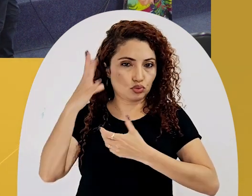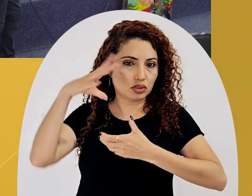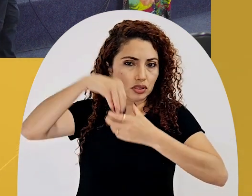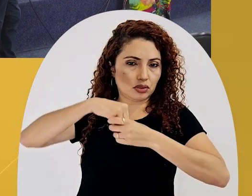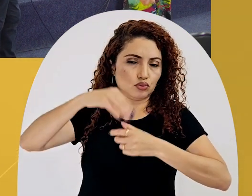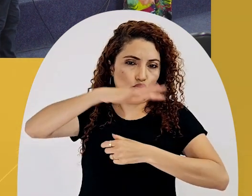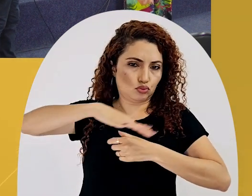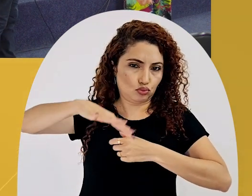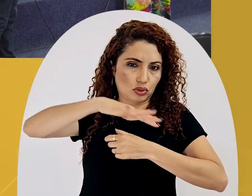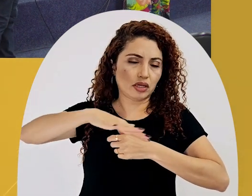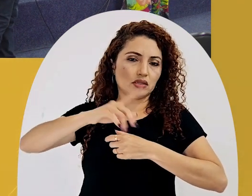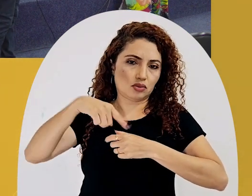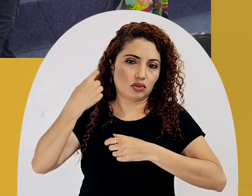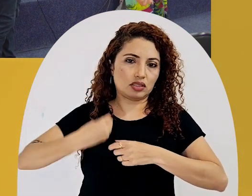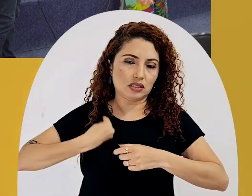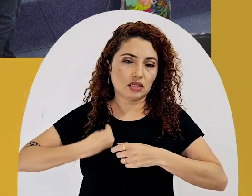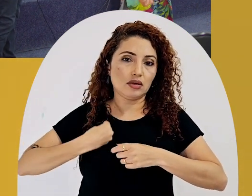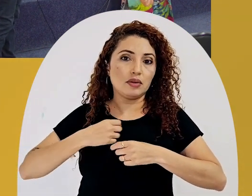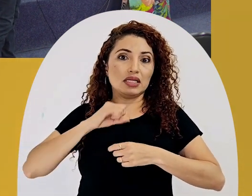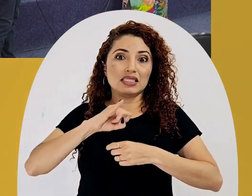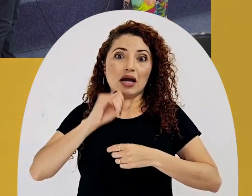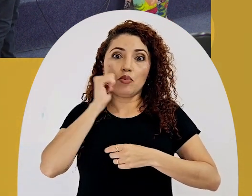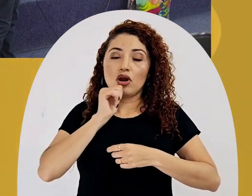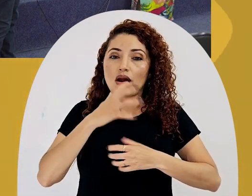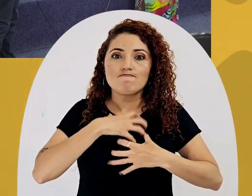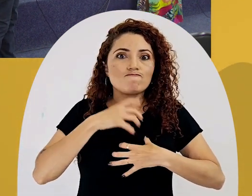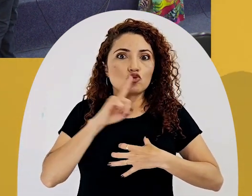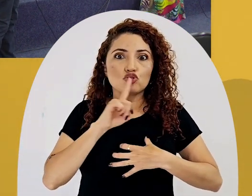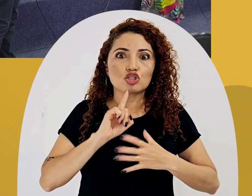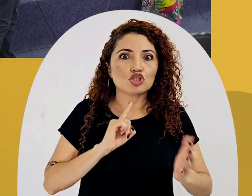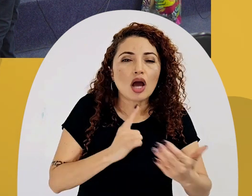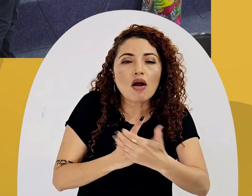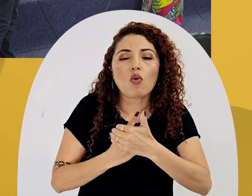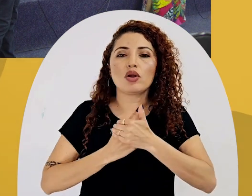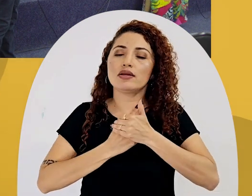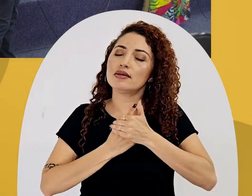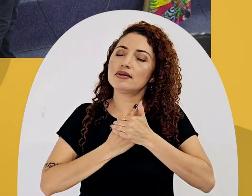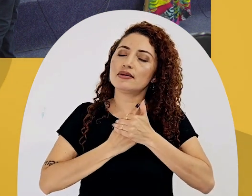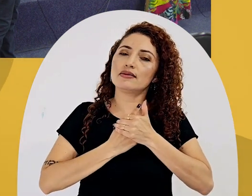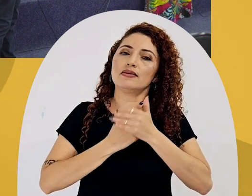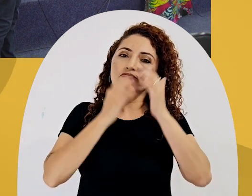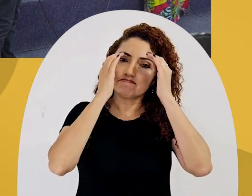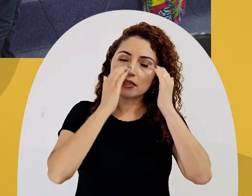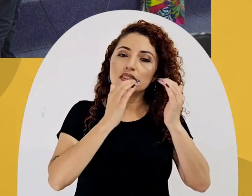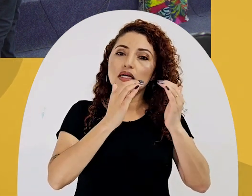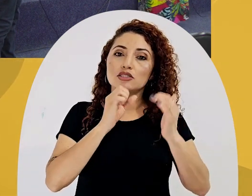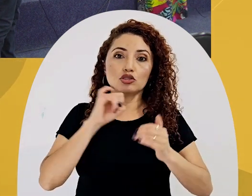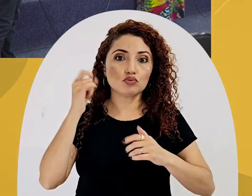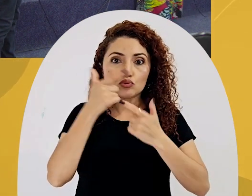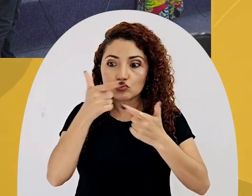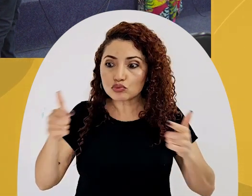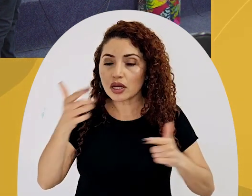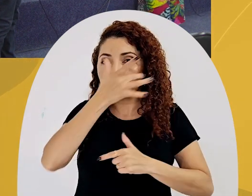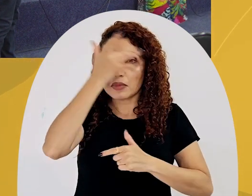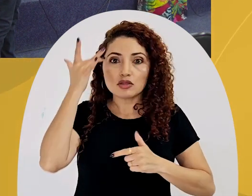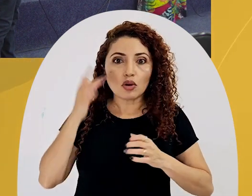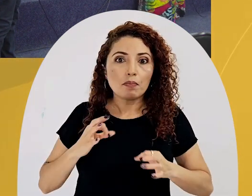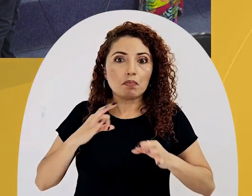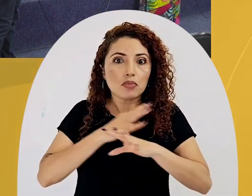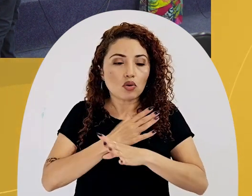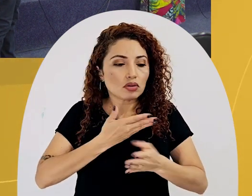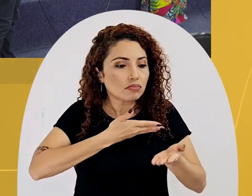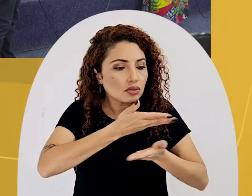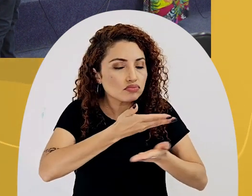estamos. Até porque se a mulher não se sentir acolhida, de repente, não ter pessoas preparadas para dizer,